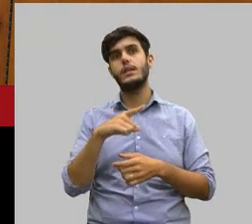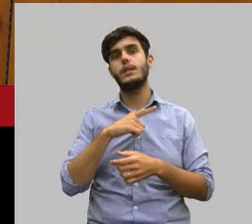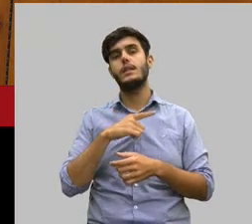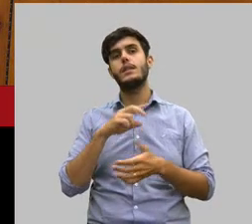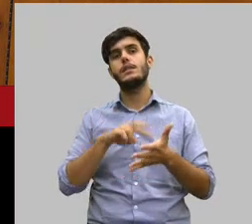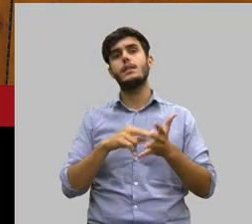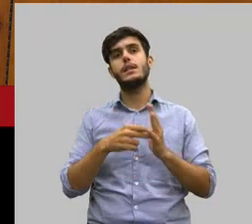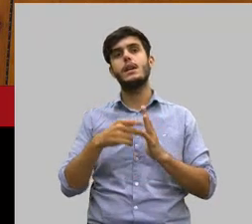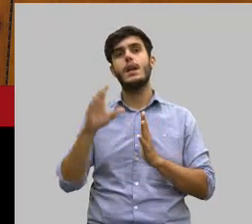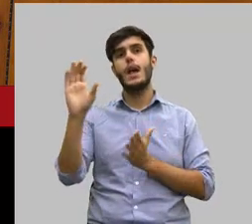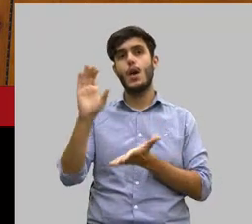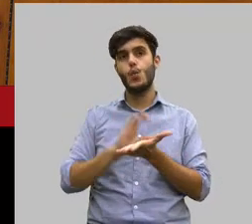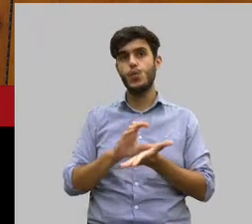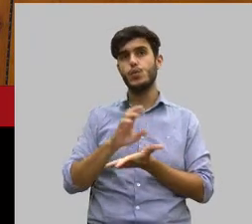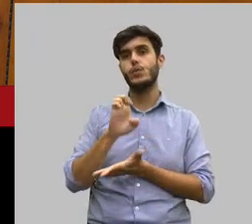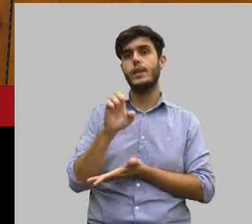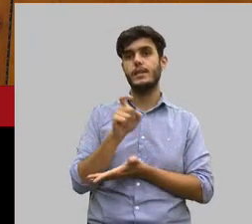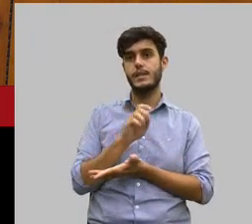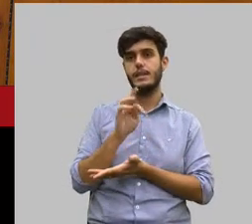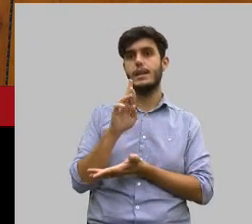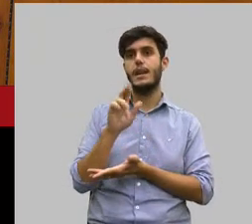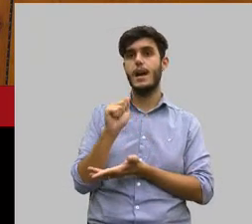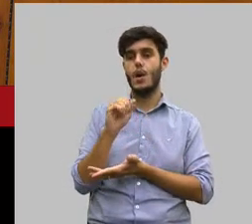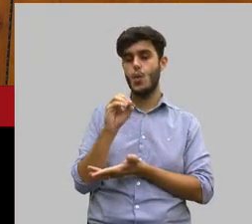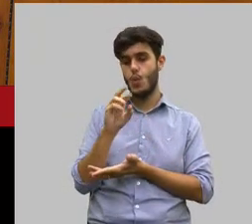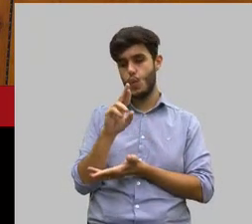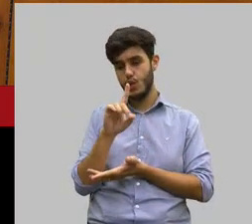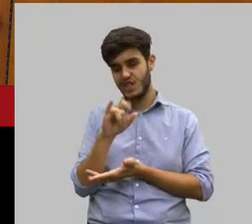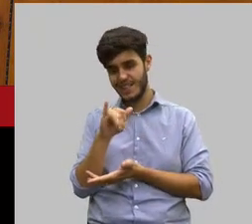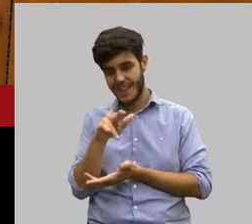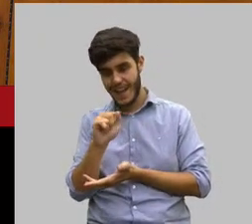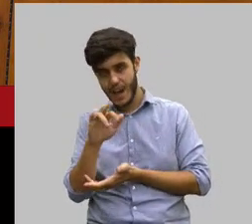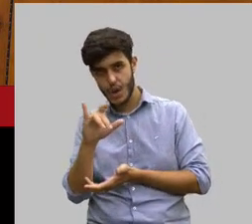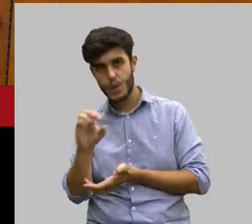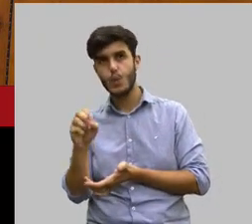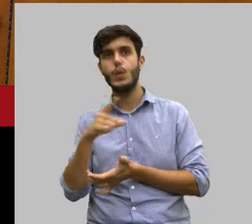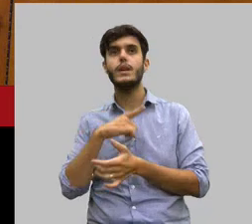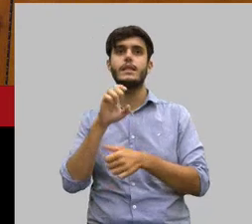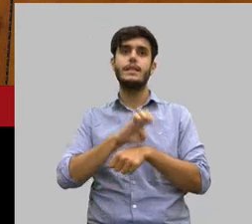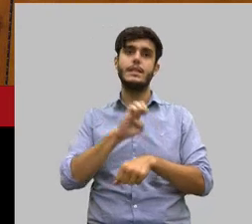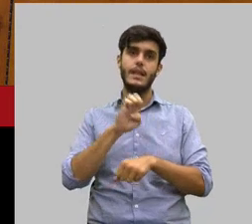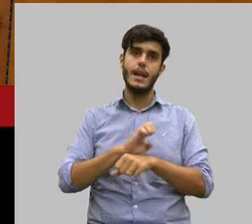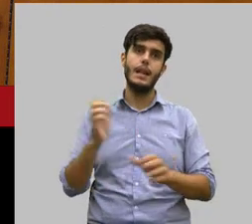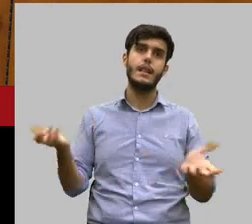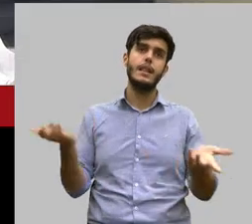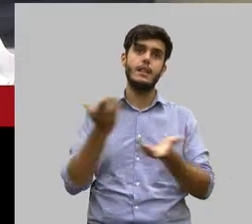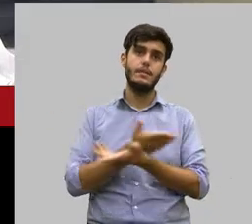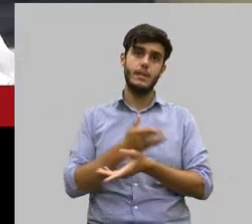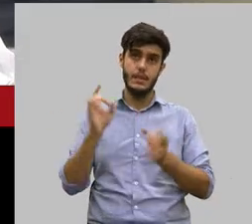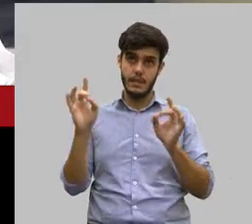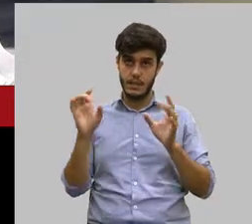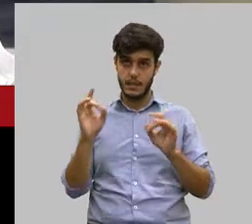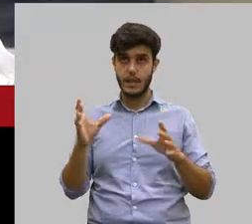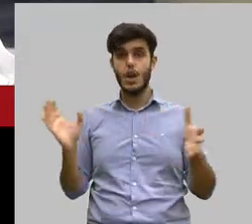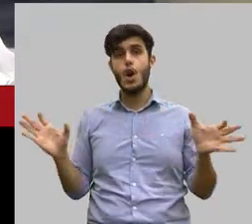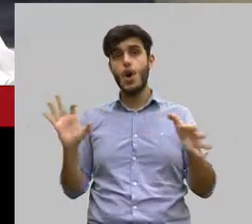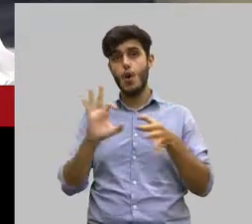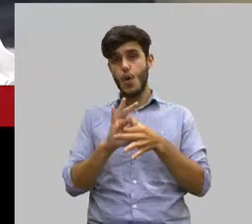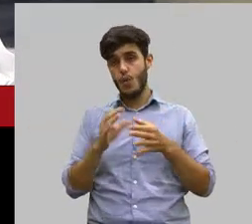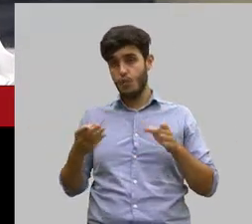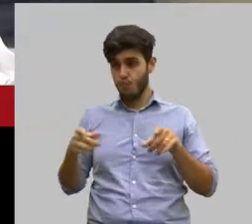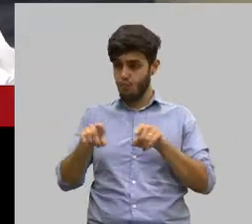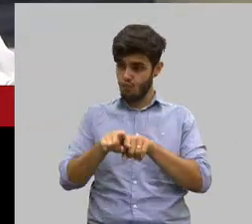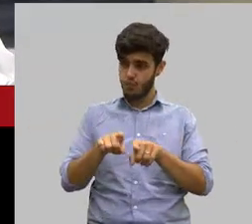extraordinários que vem tanto por emendas federais emendas estaduais transferências especiais convênios repasses